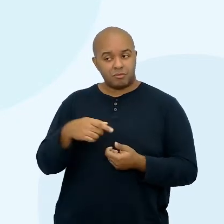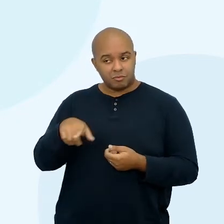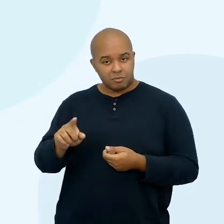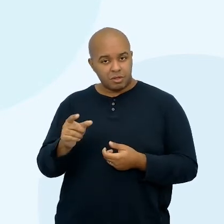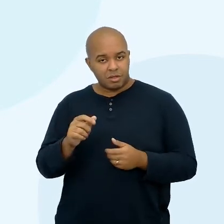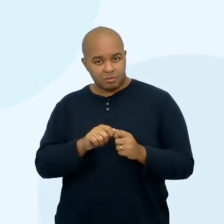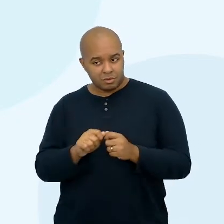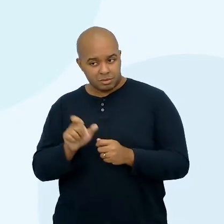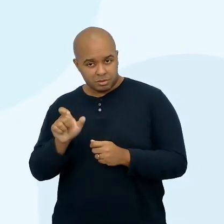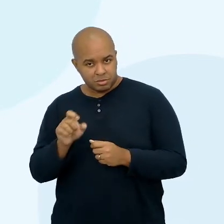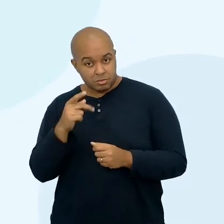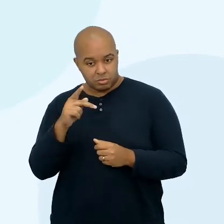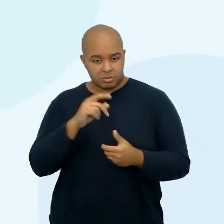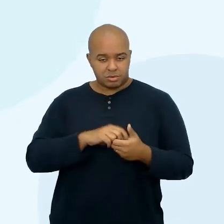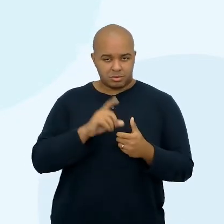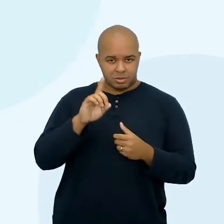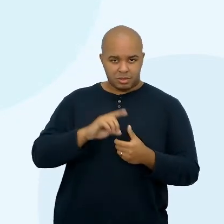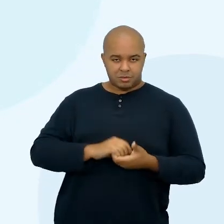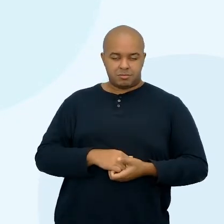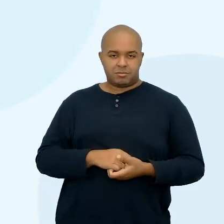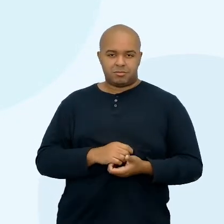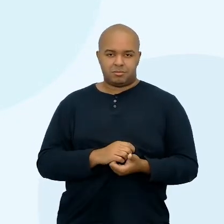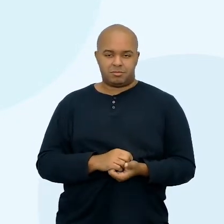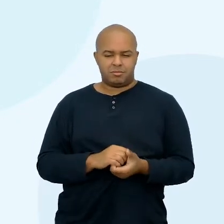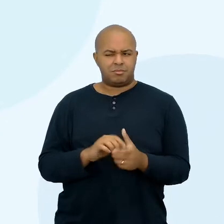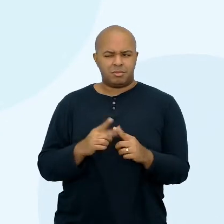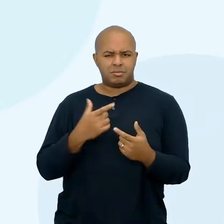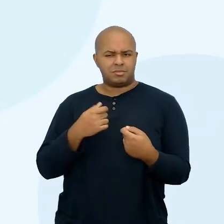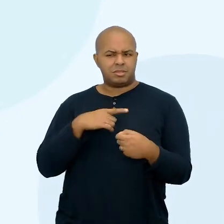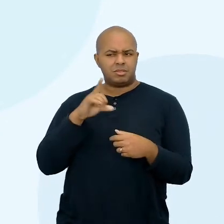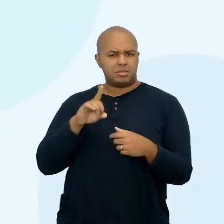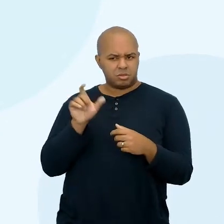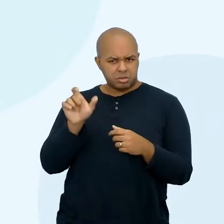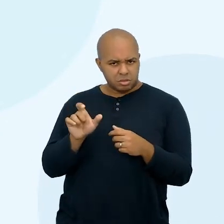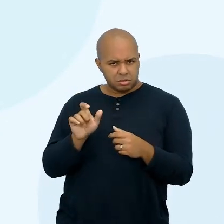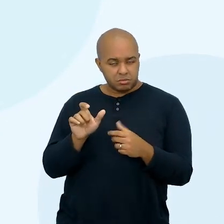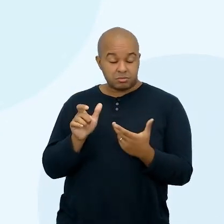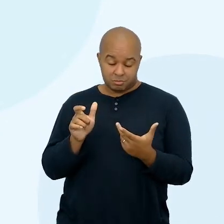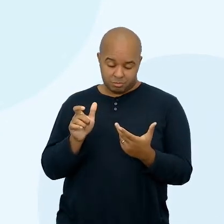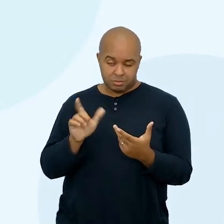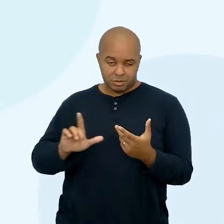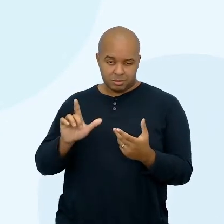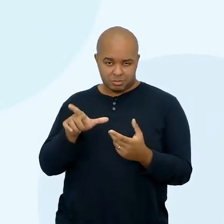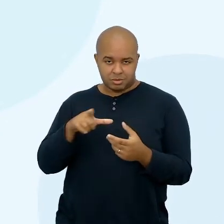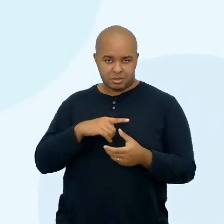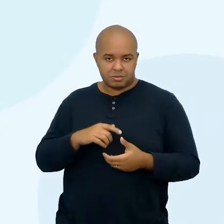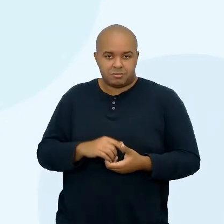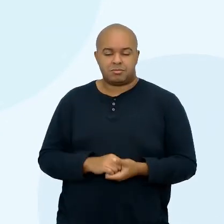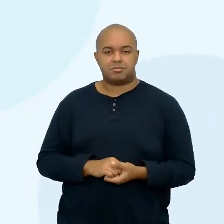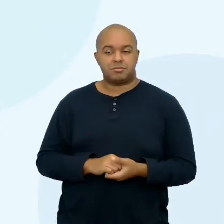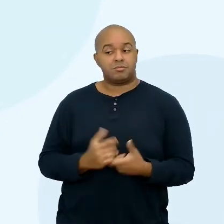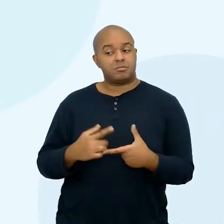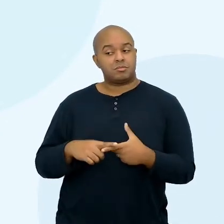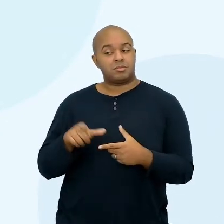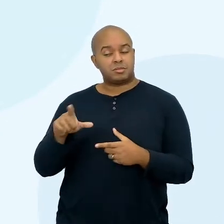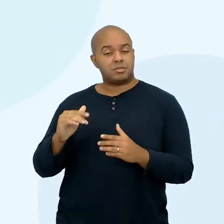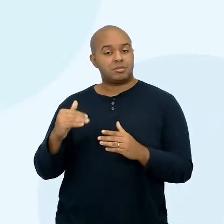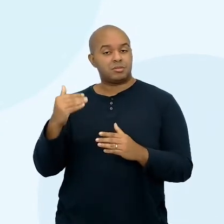na agenda dele espaço para ir até o seu bairro, se apropriar